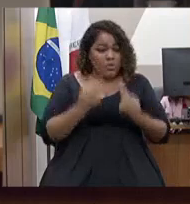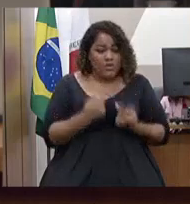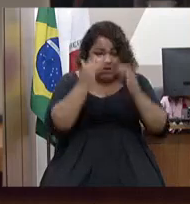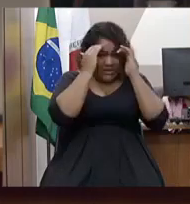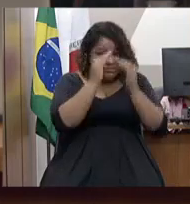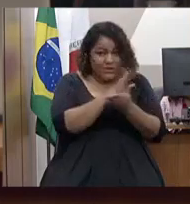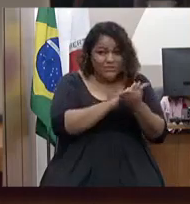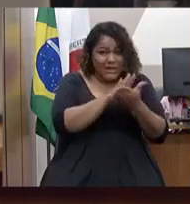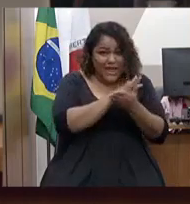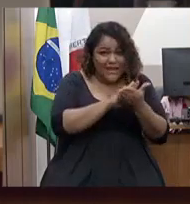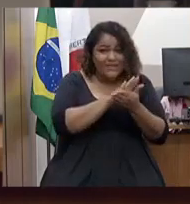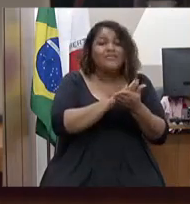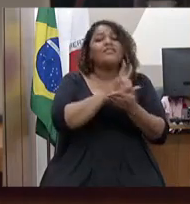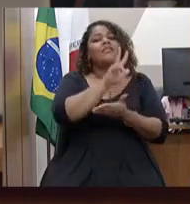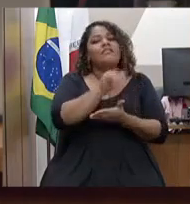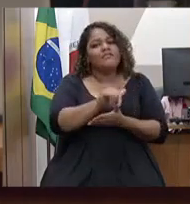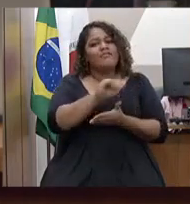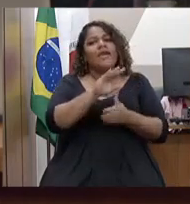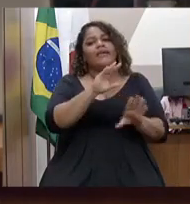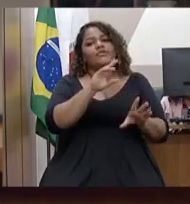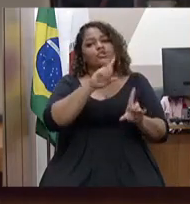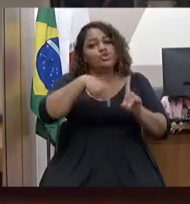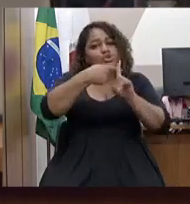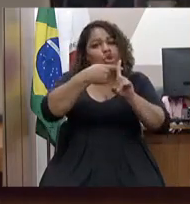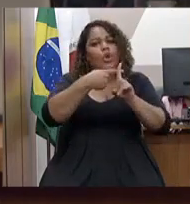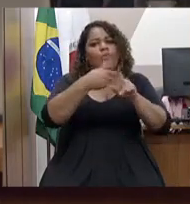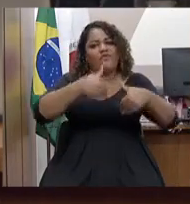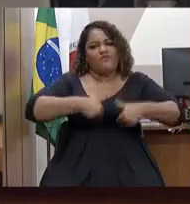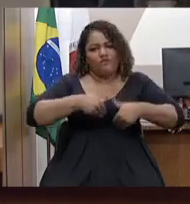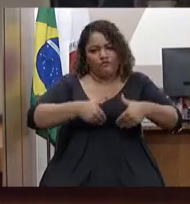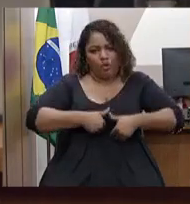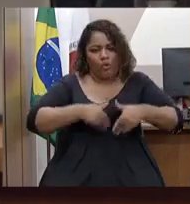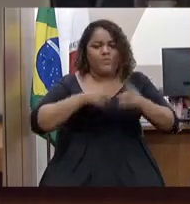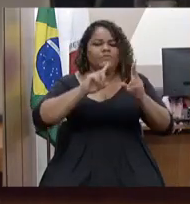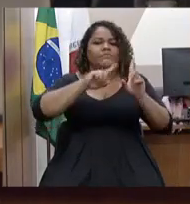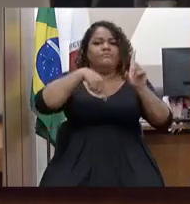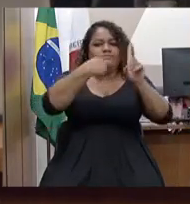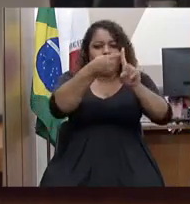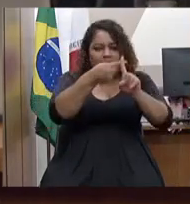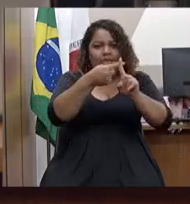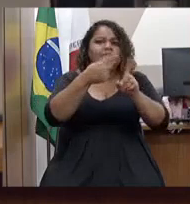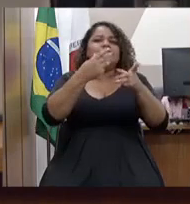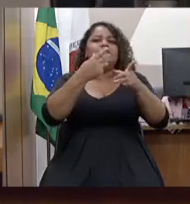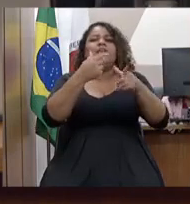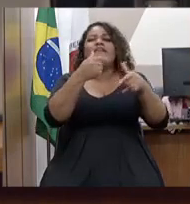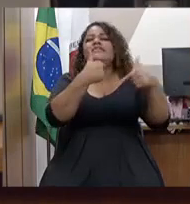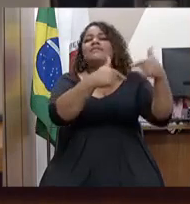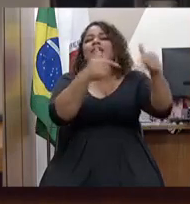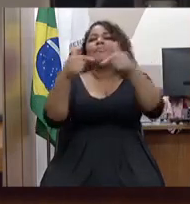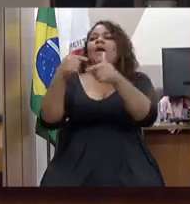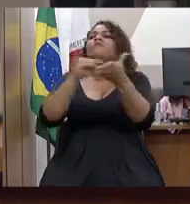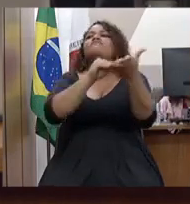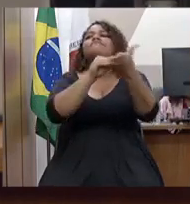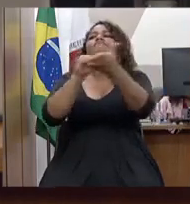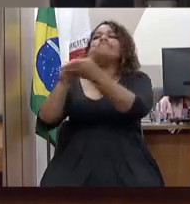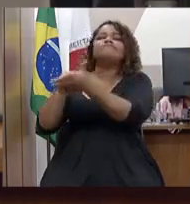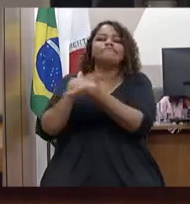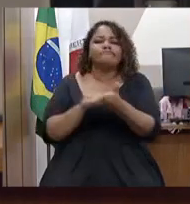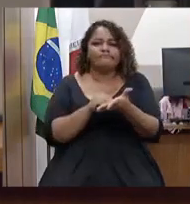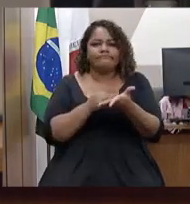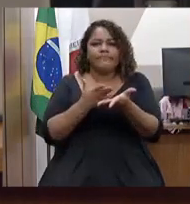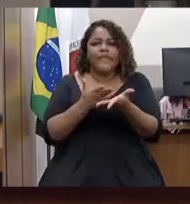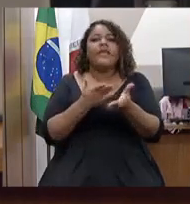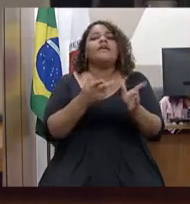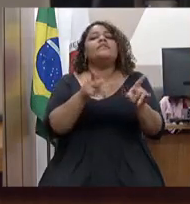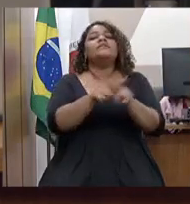o flagelo da Fome para o flagelo do desemprego de generalizado e qual as políticas públicas estão sendo tomadas